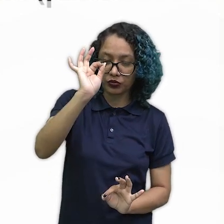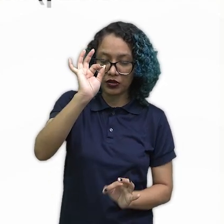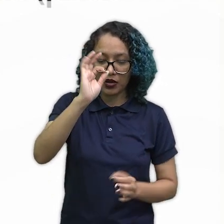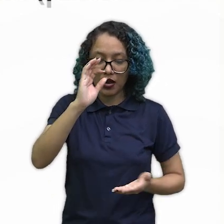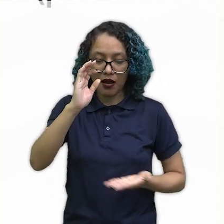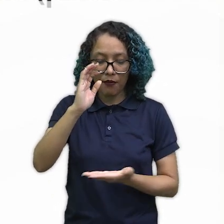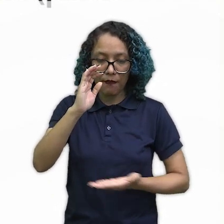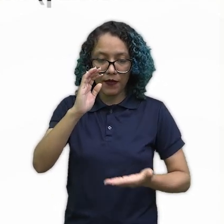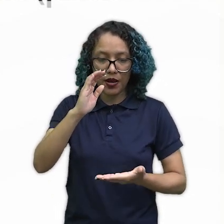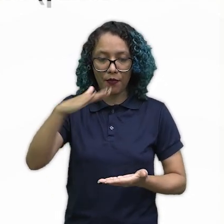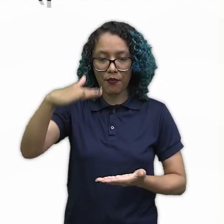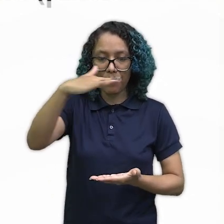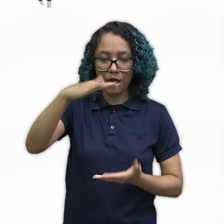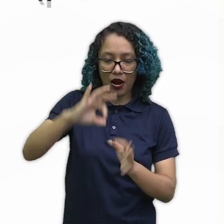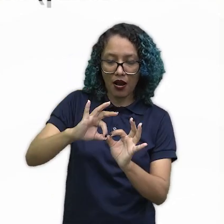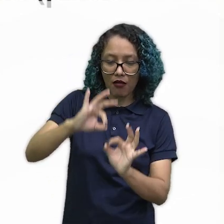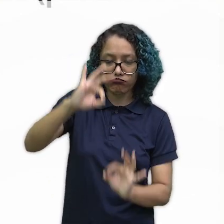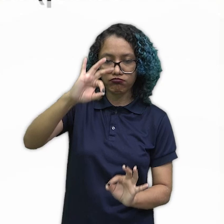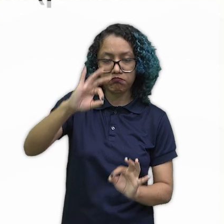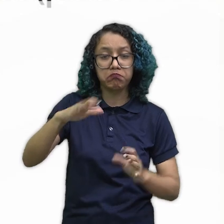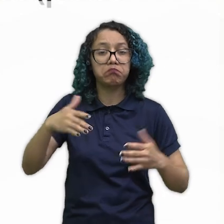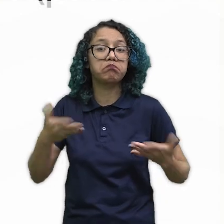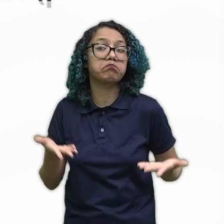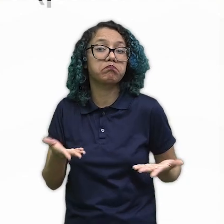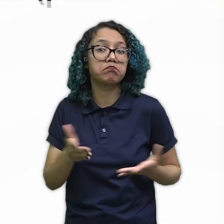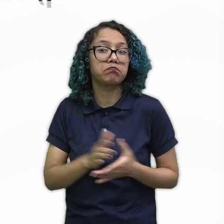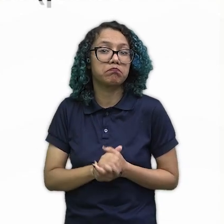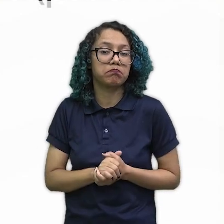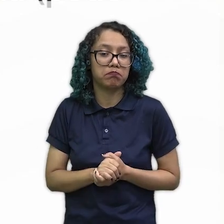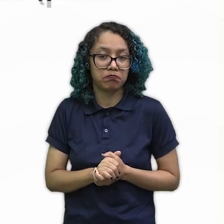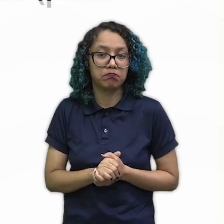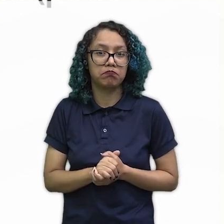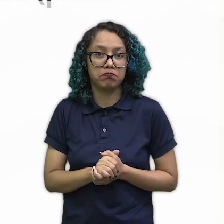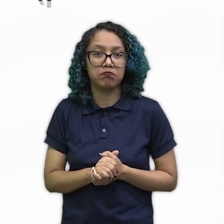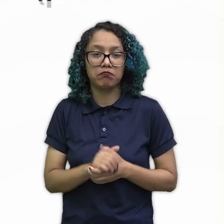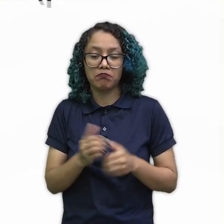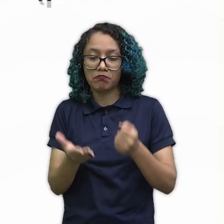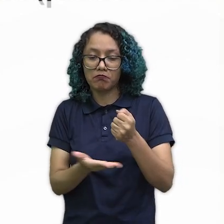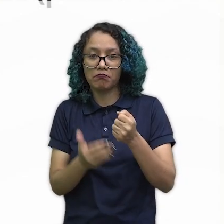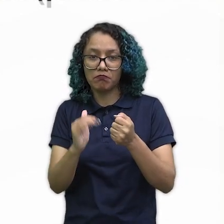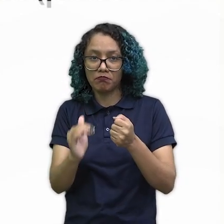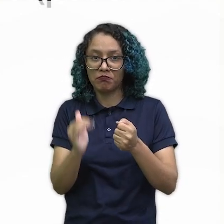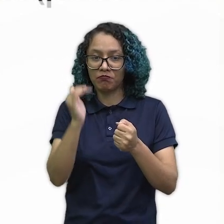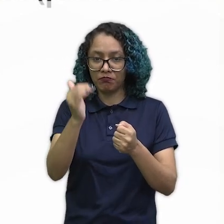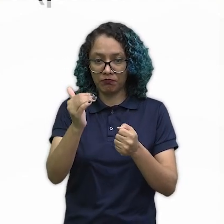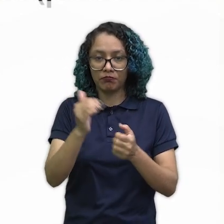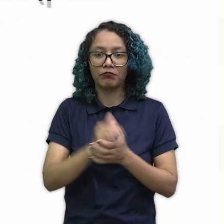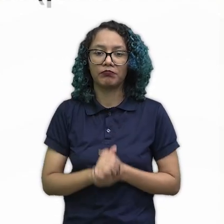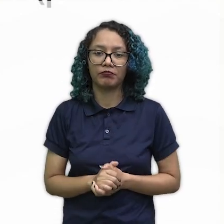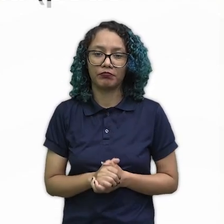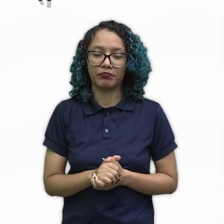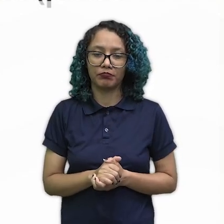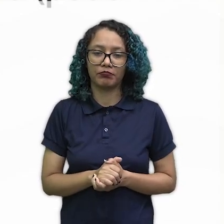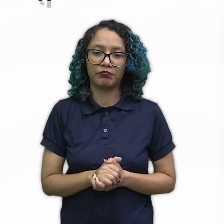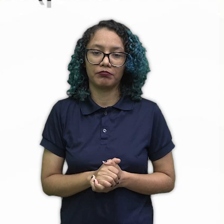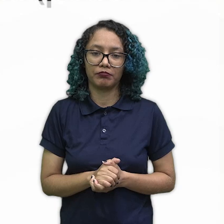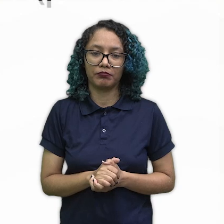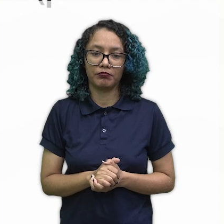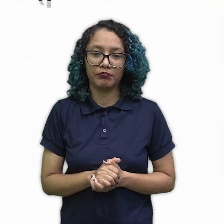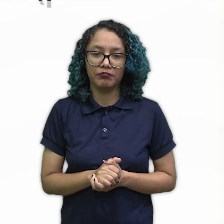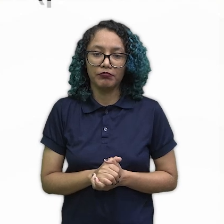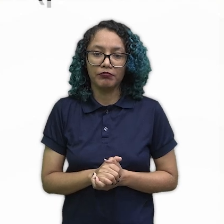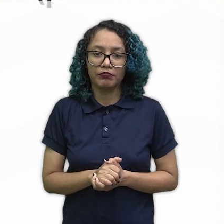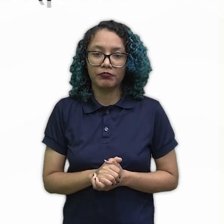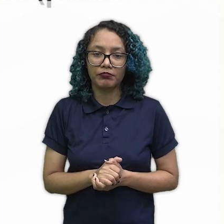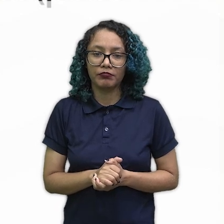distância entre a base de baixo e a base de cima, como a gente viu no nosso exemplo, tá? A menor distância entre